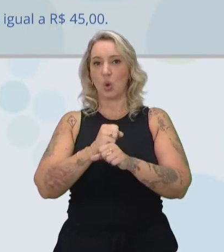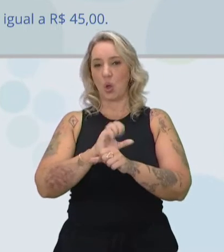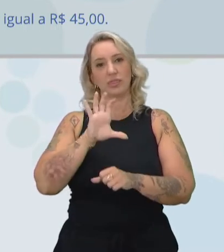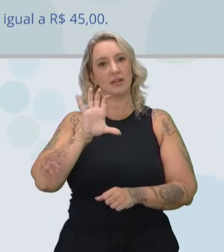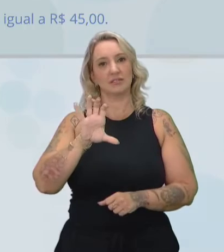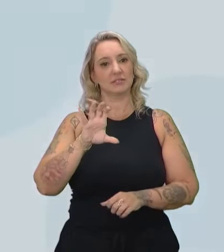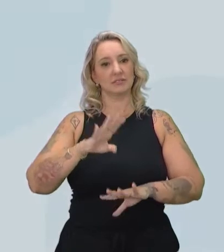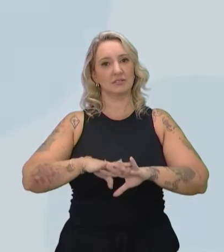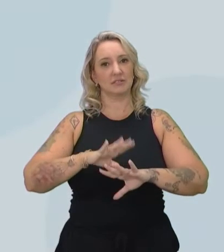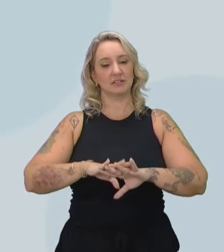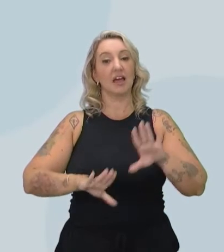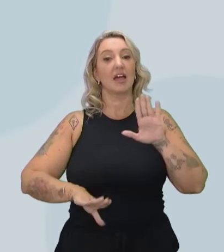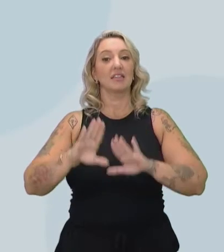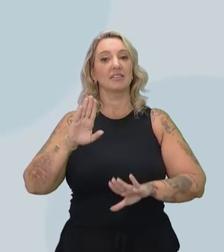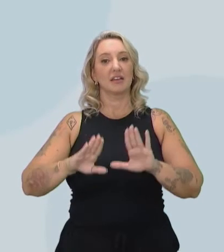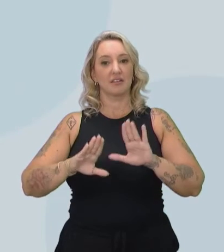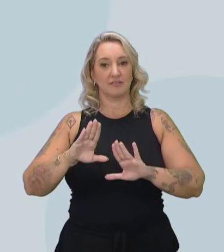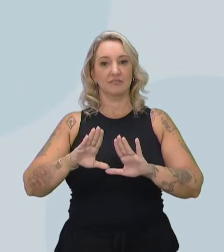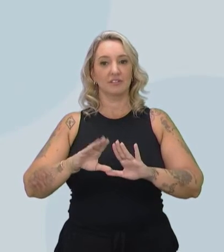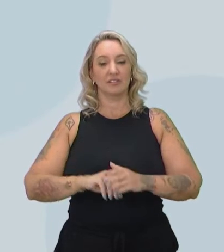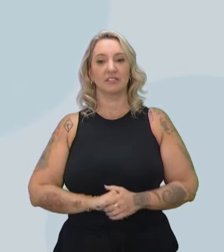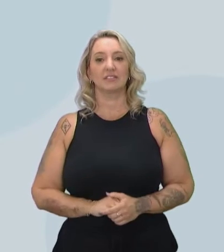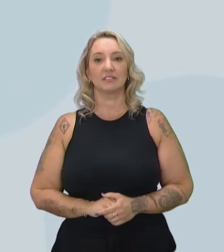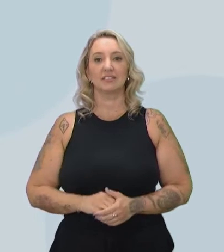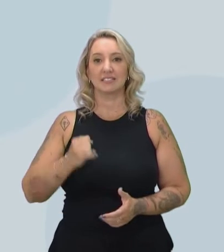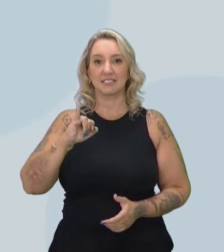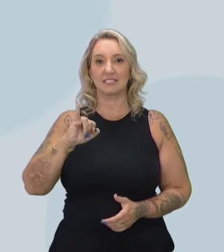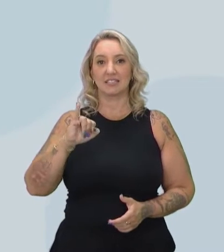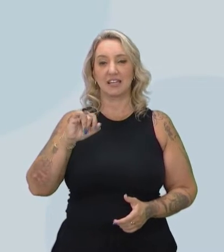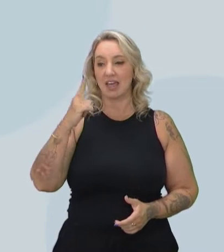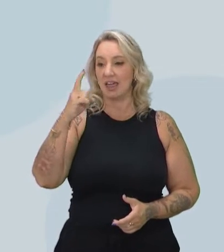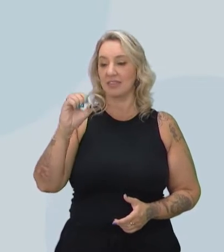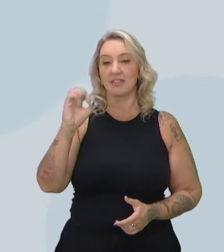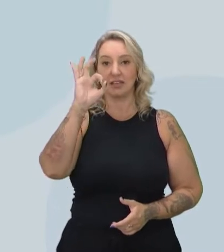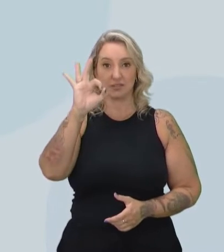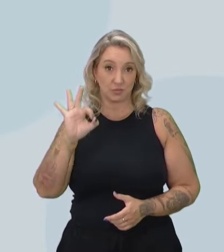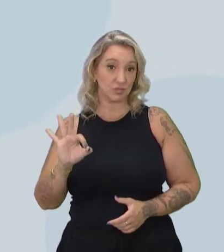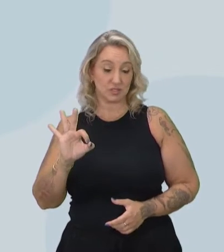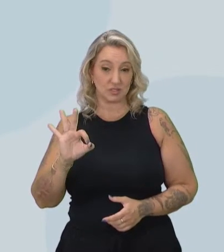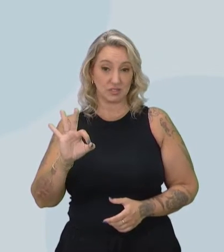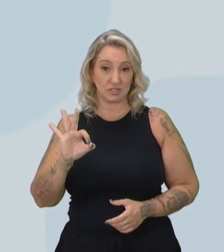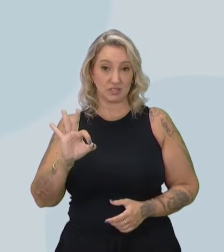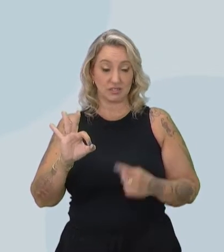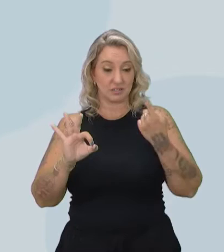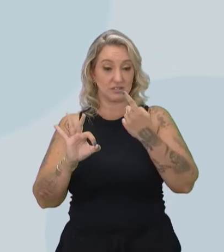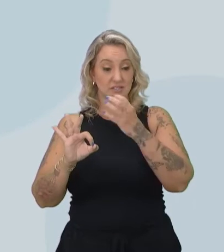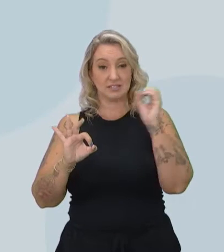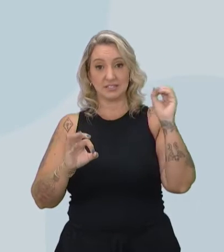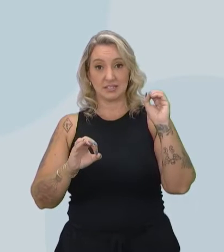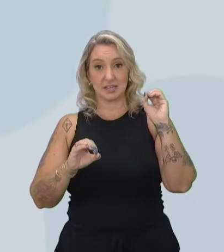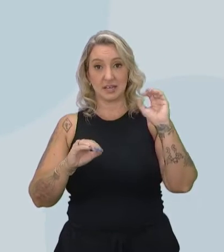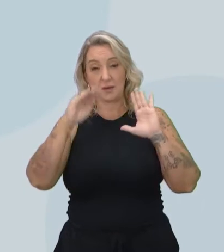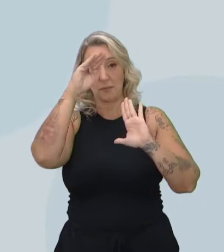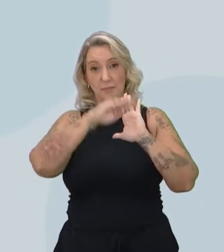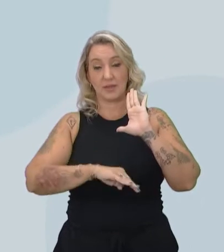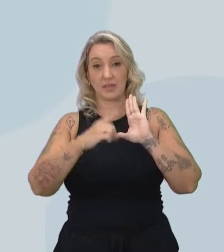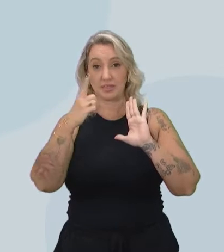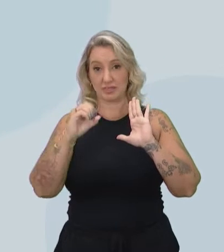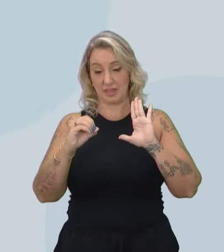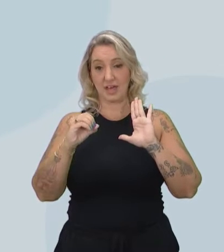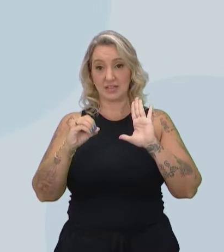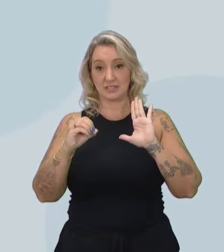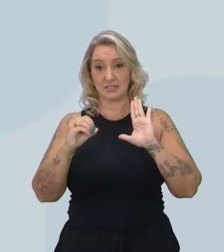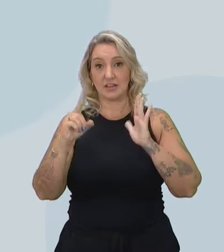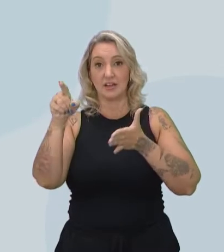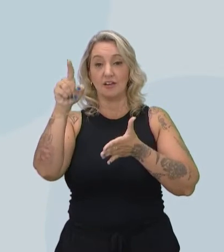conta, talvez vocês fariam, né? Se é 10%, vocês pegariam o 100 menos o 10, que é dar os